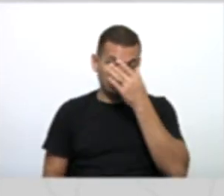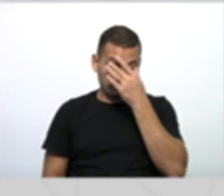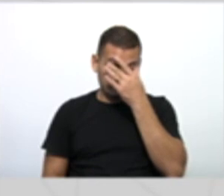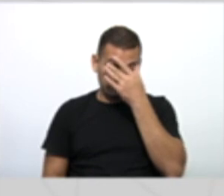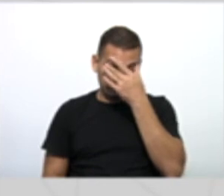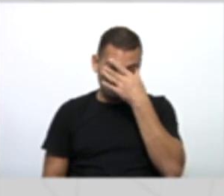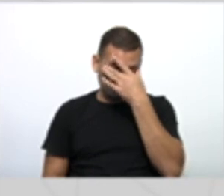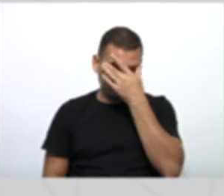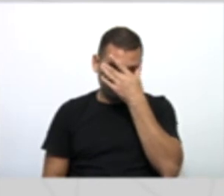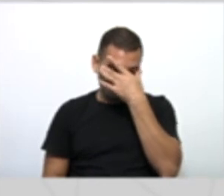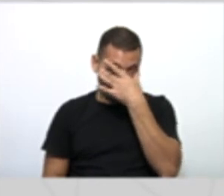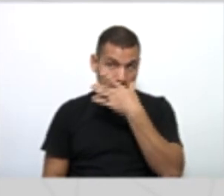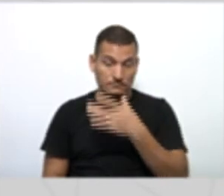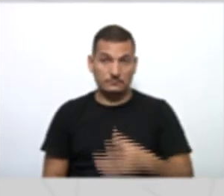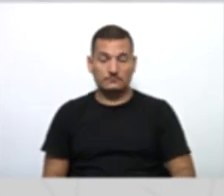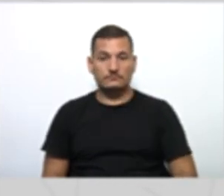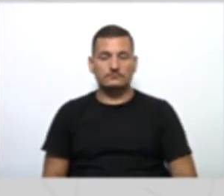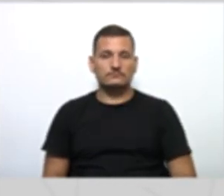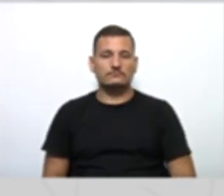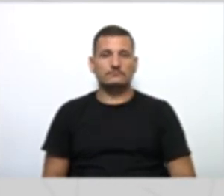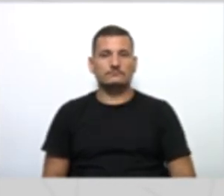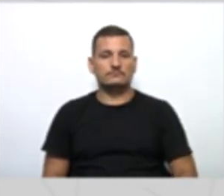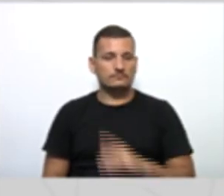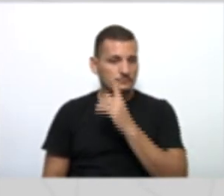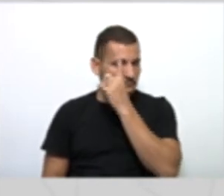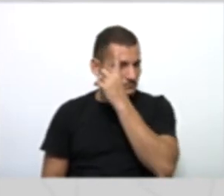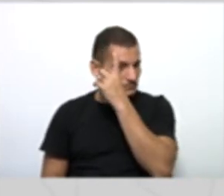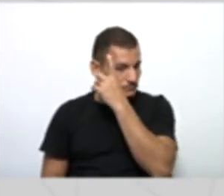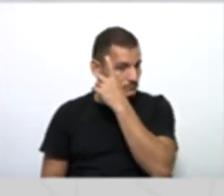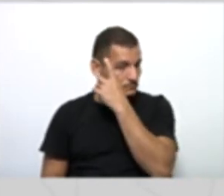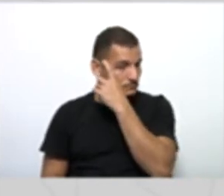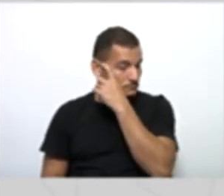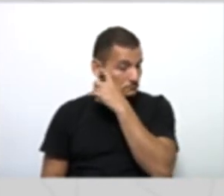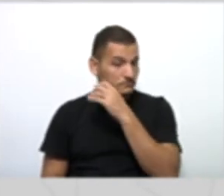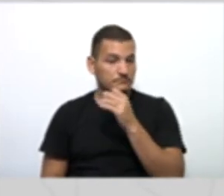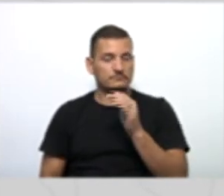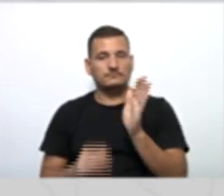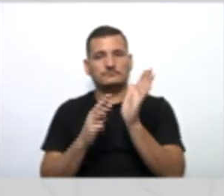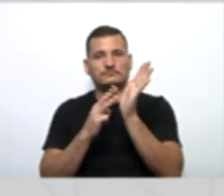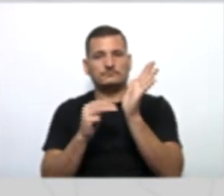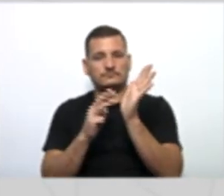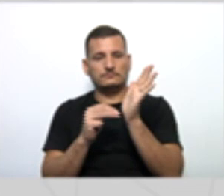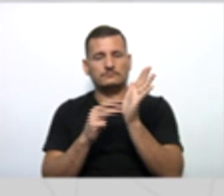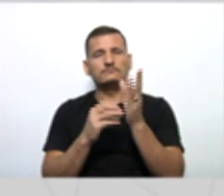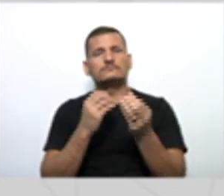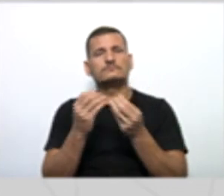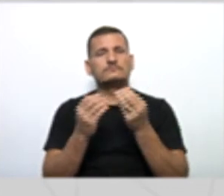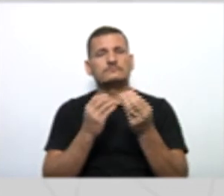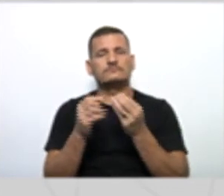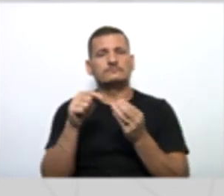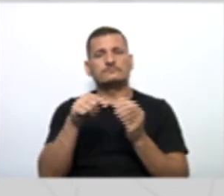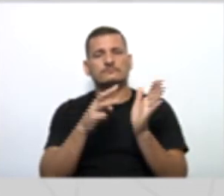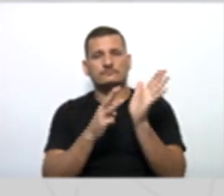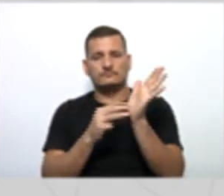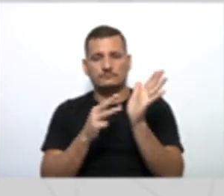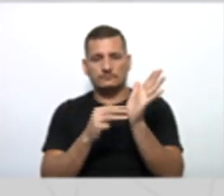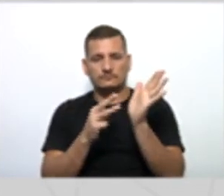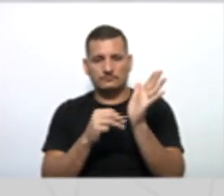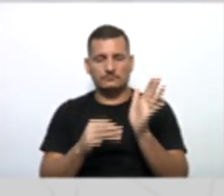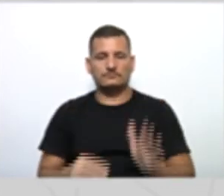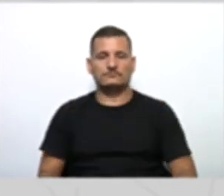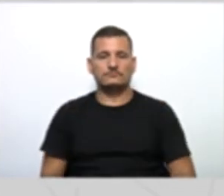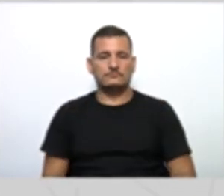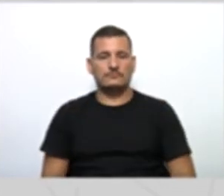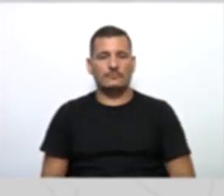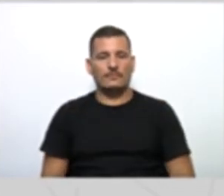Além disso, a gente vai ter a metodologia. Como que nós vamos aplicar essa metodologia? E é aí